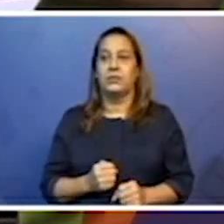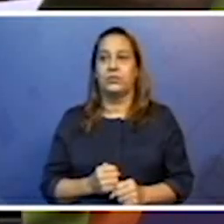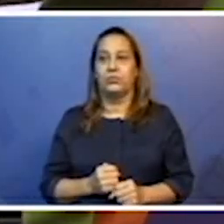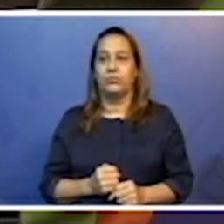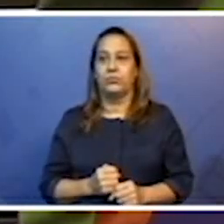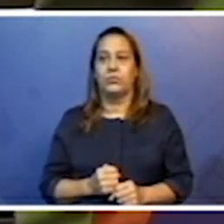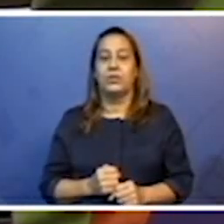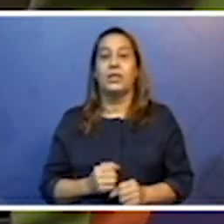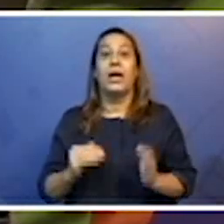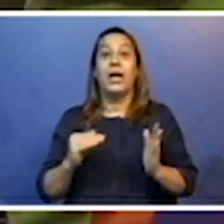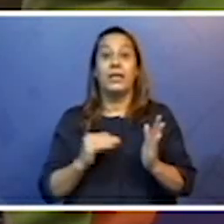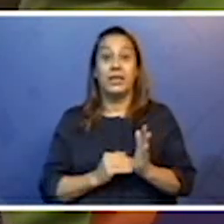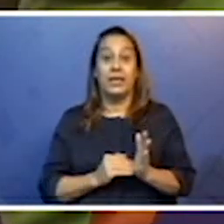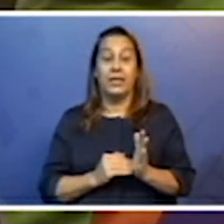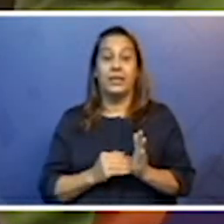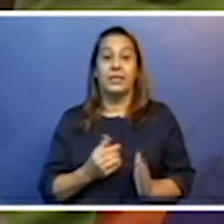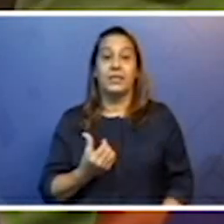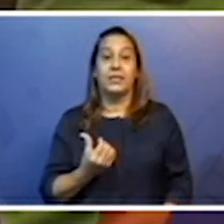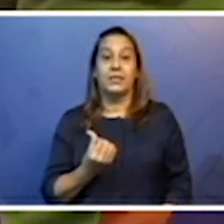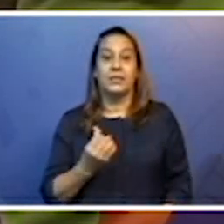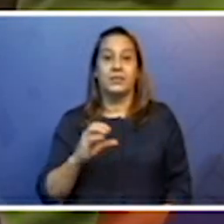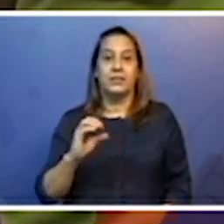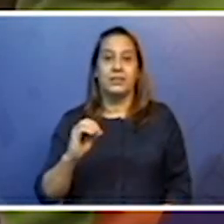Aqui, até aqui, eu estava no